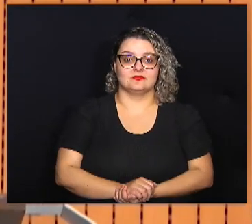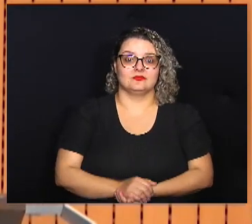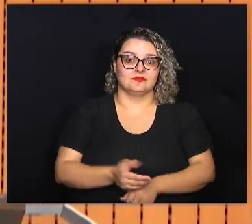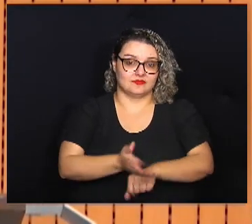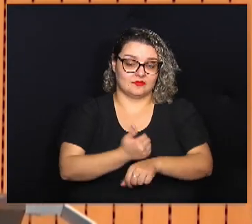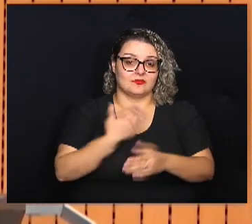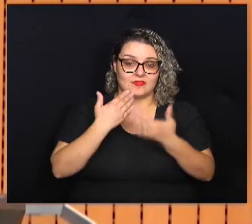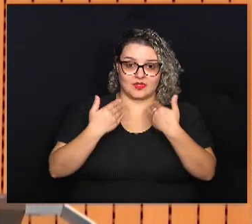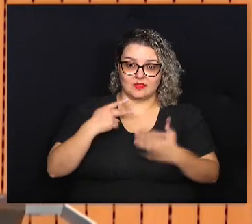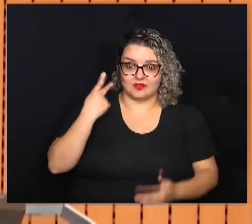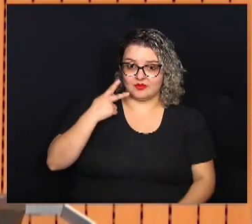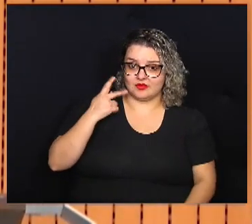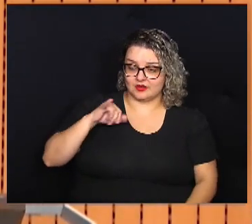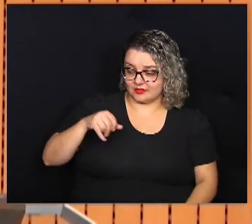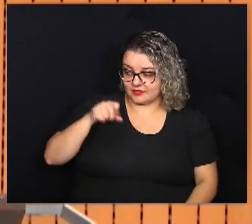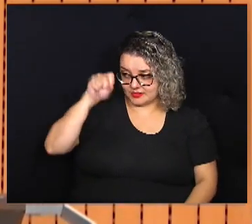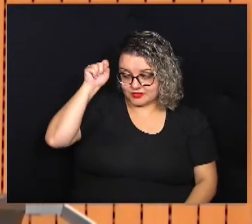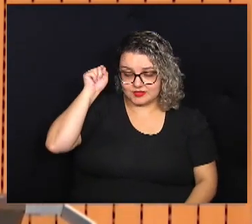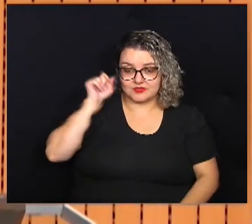o vereador,